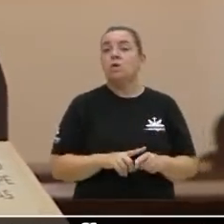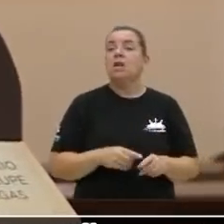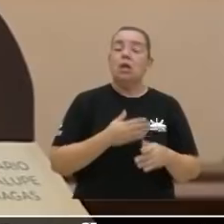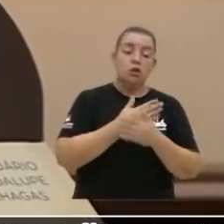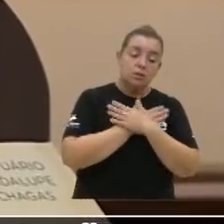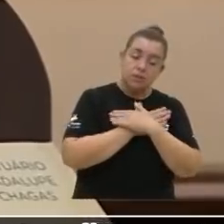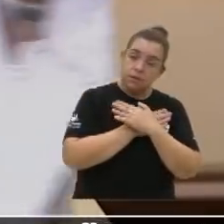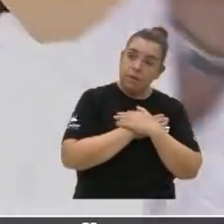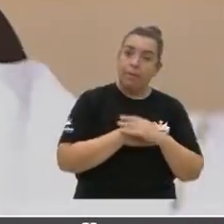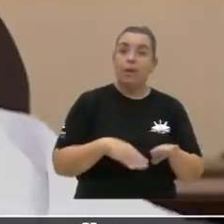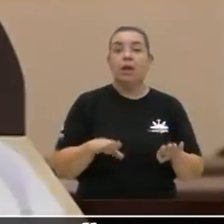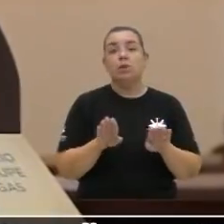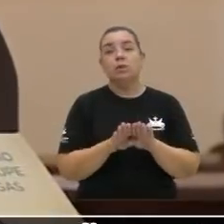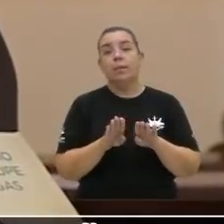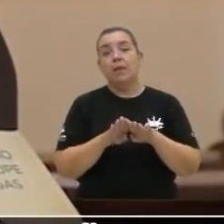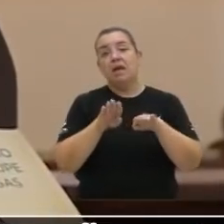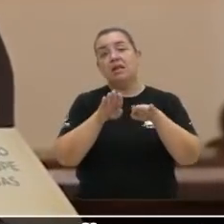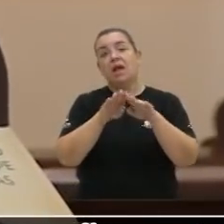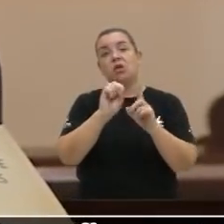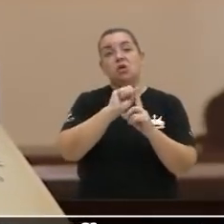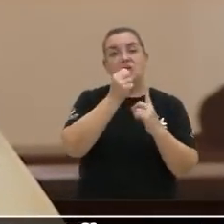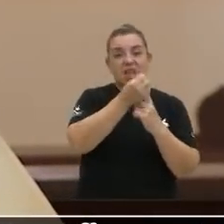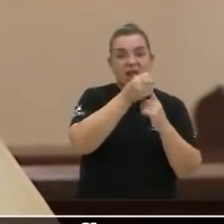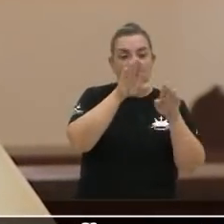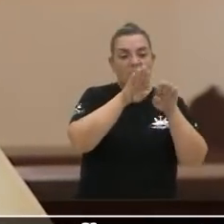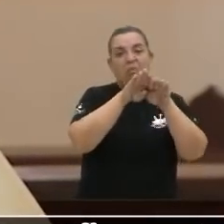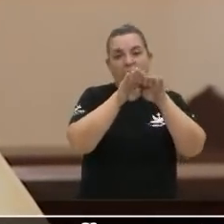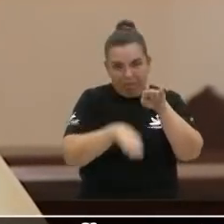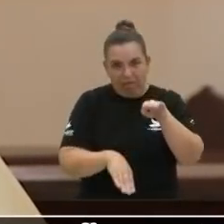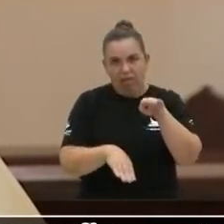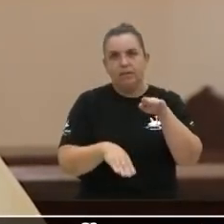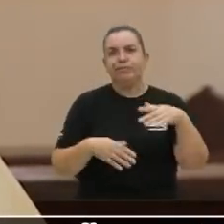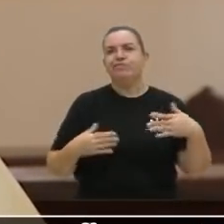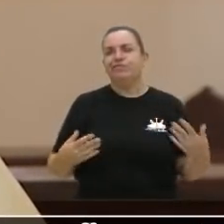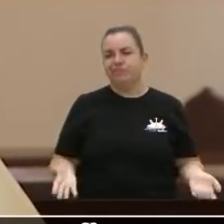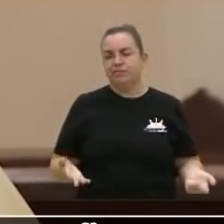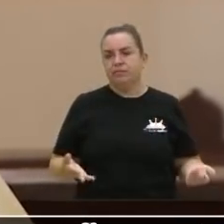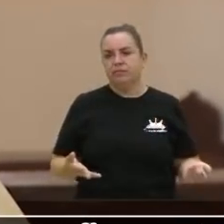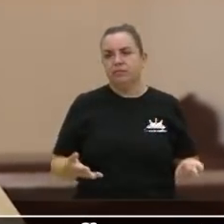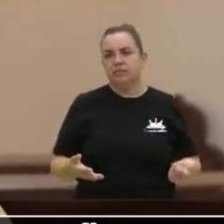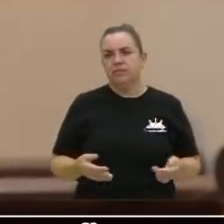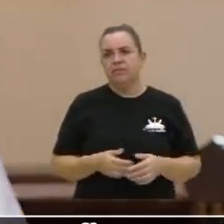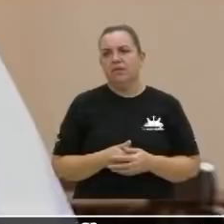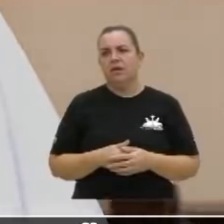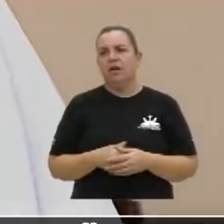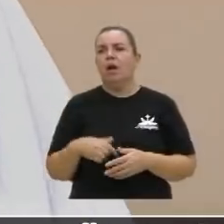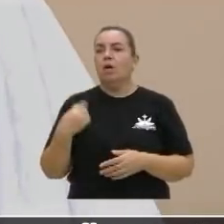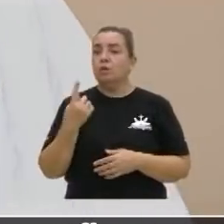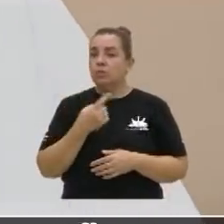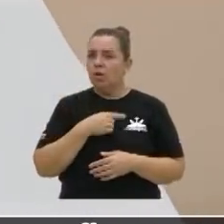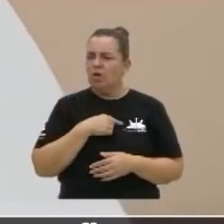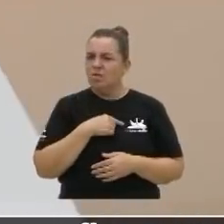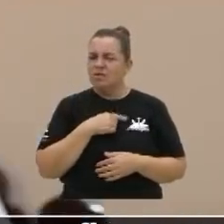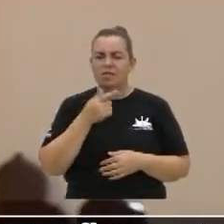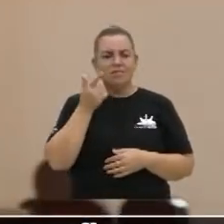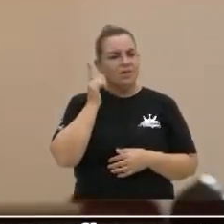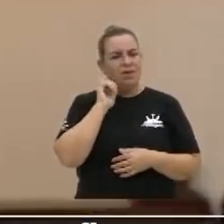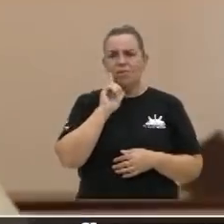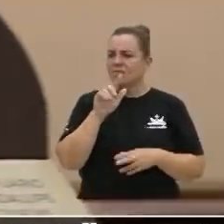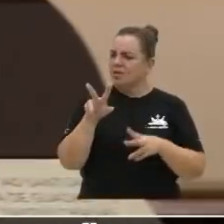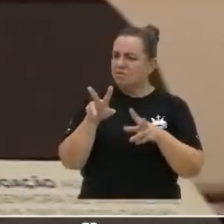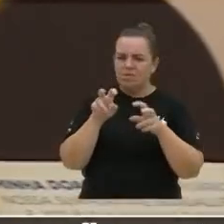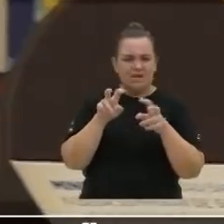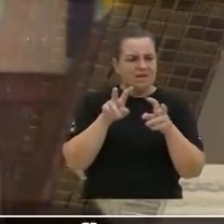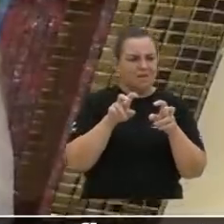desemprego, na desigualdade social. Não sei se nós vamos nos dando conta